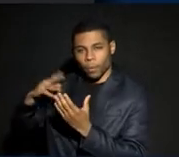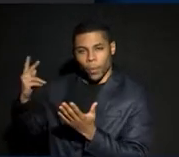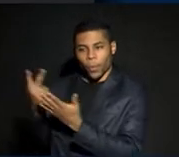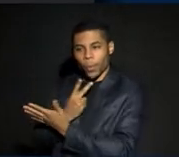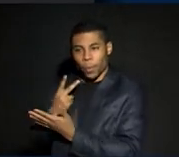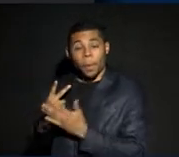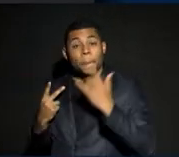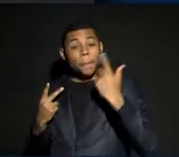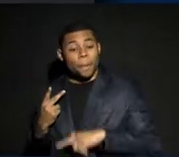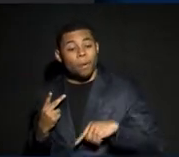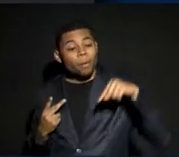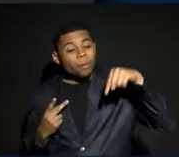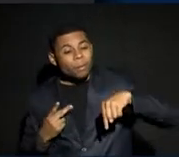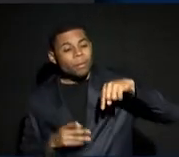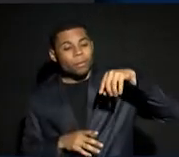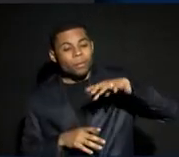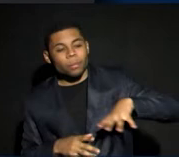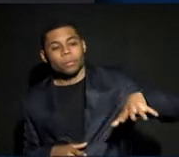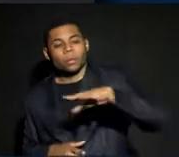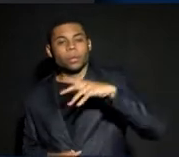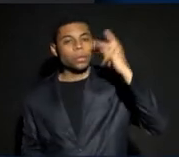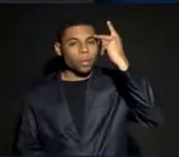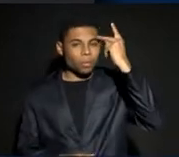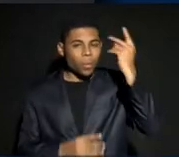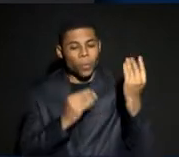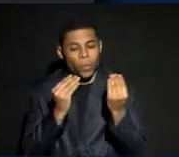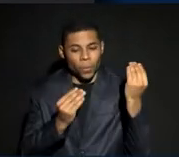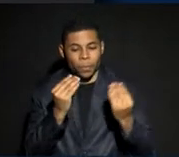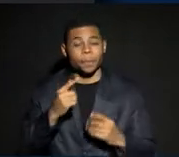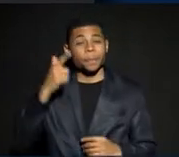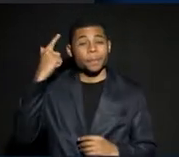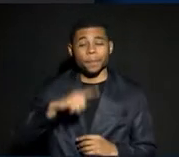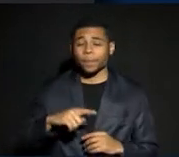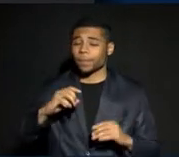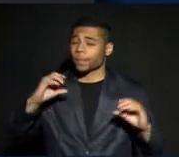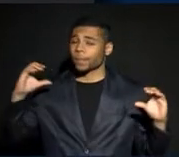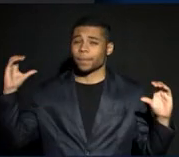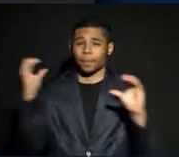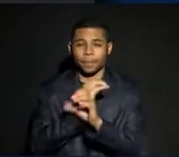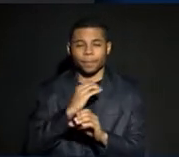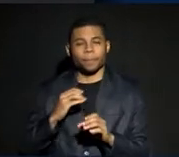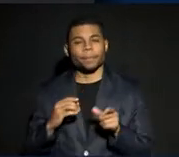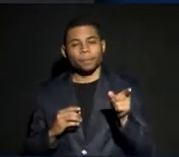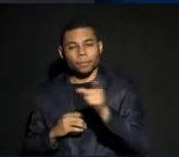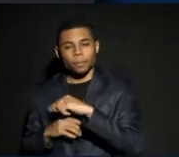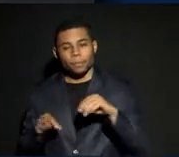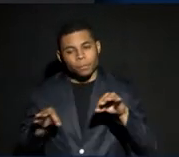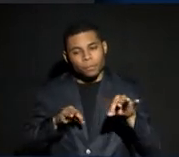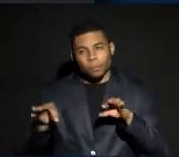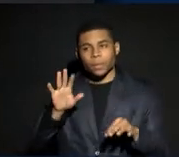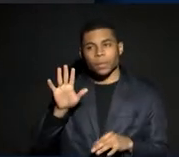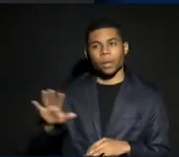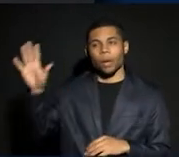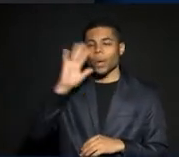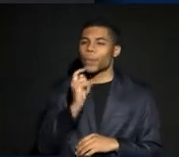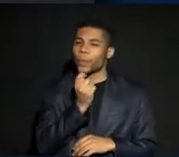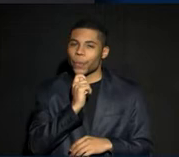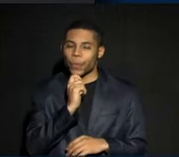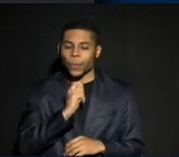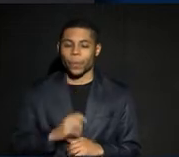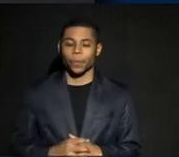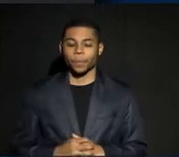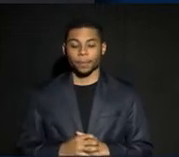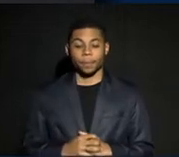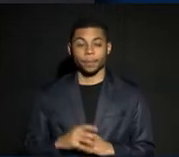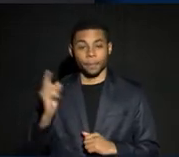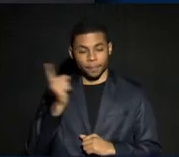está acontecendo aqui em São Paulo, a perda completa de capacidade de planejamento do Estado.